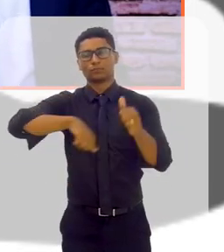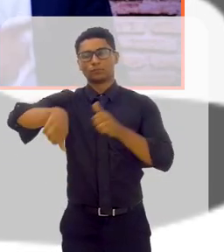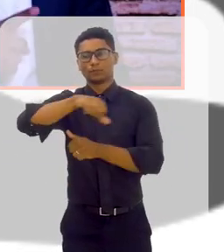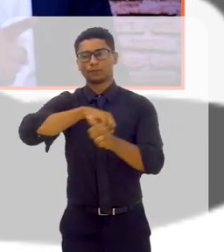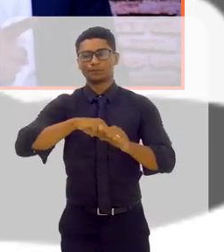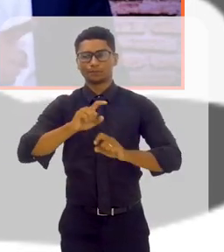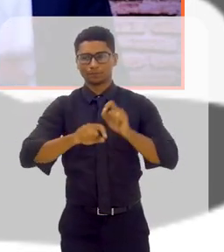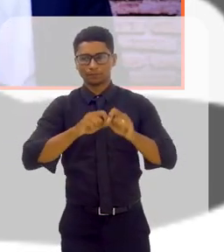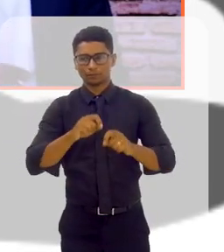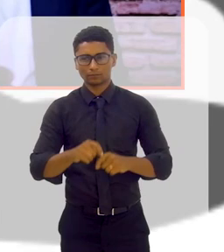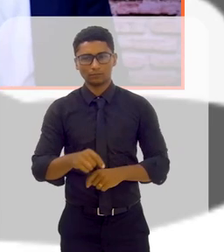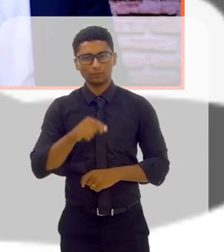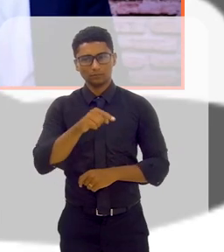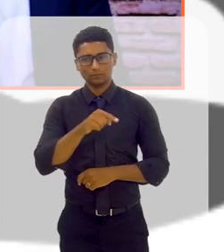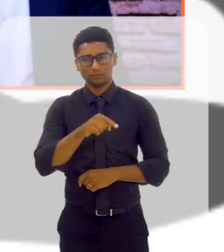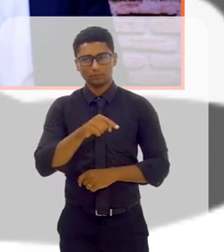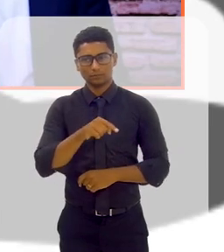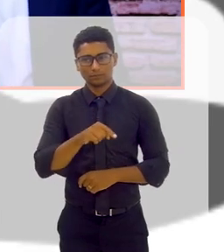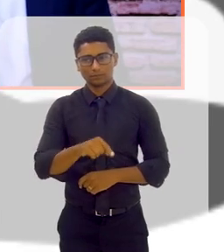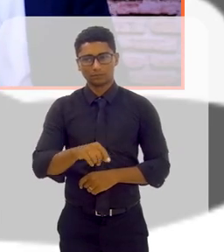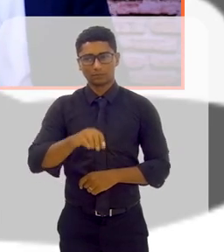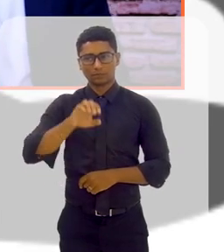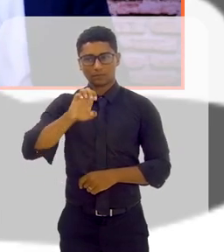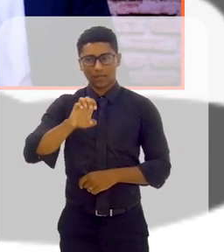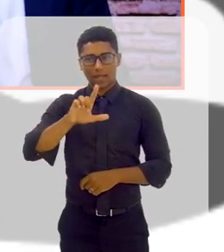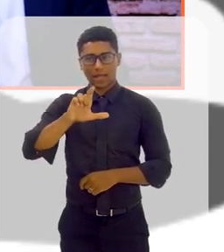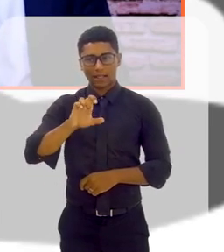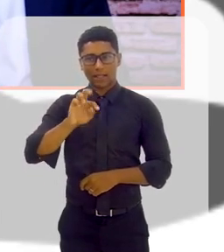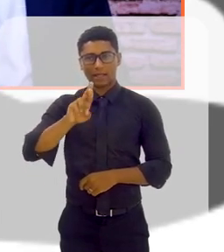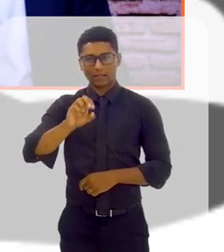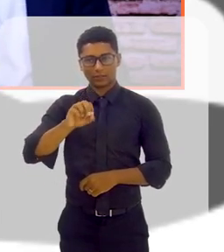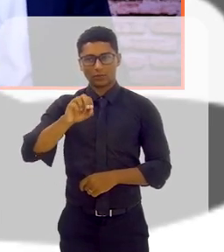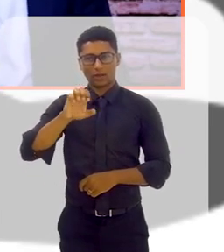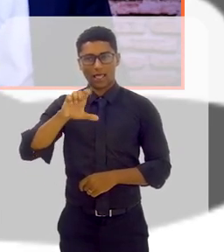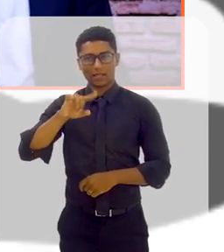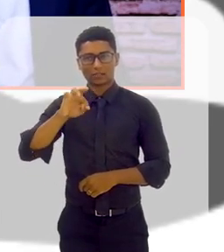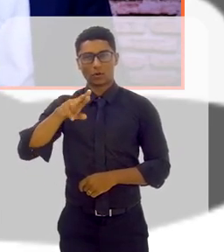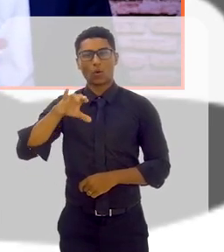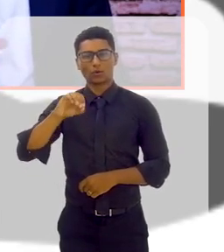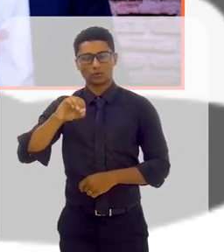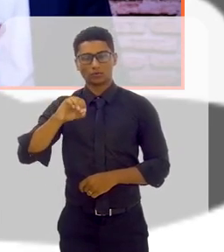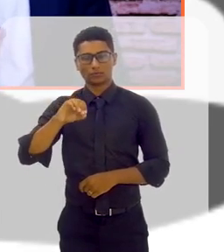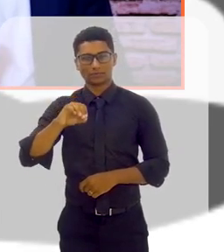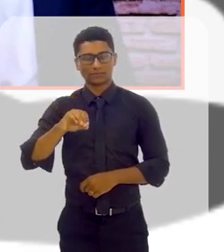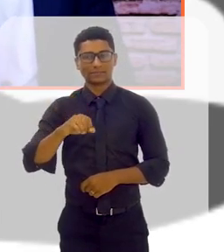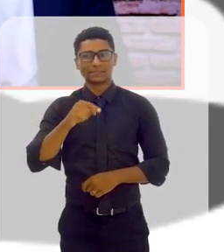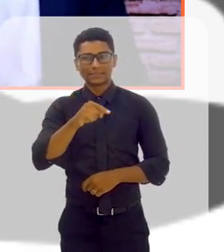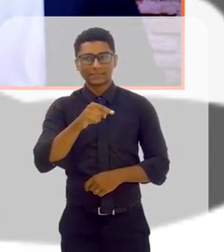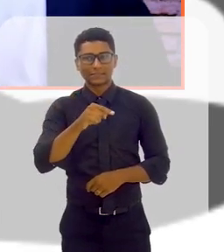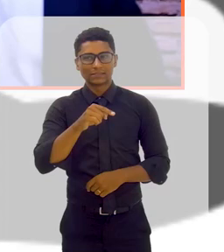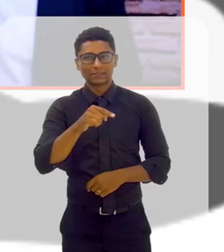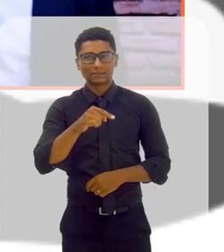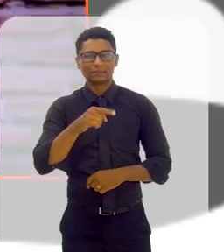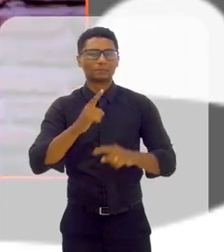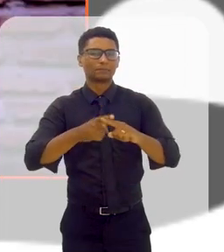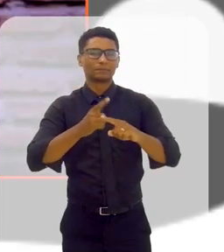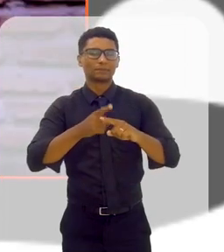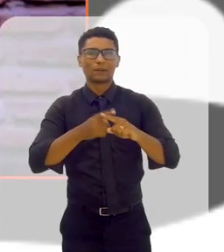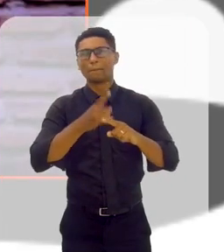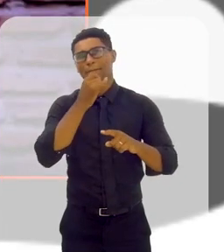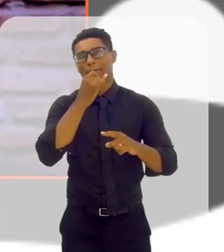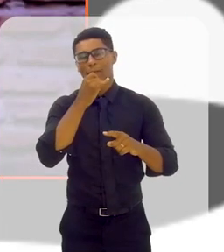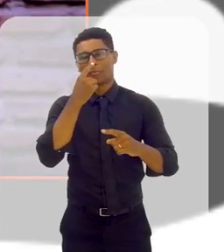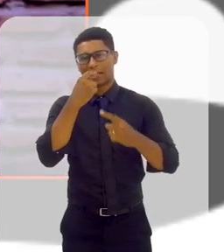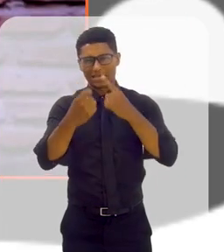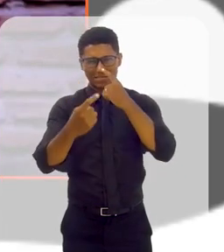para equipamento eletroeletrônico inservível por quê Por lixo o conceito